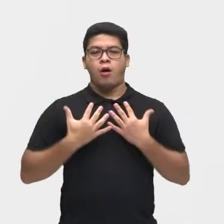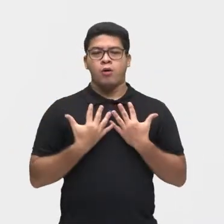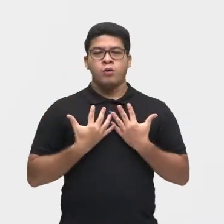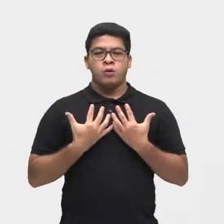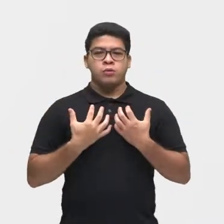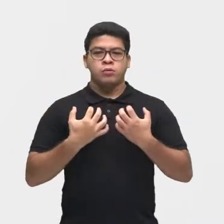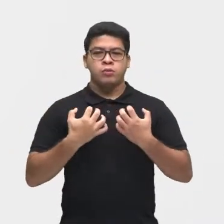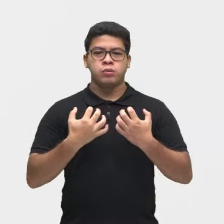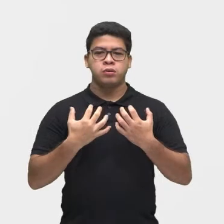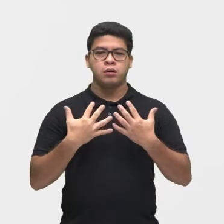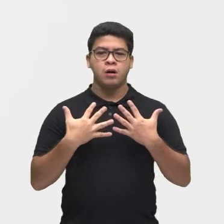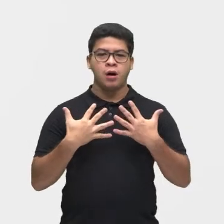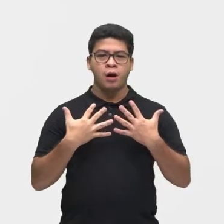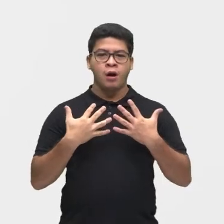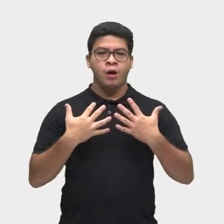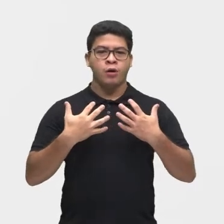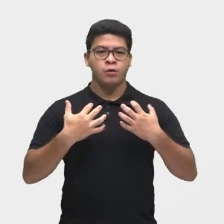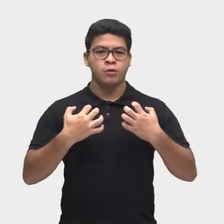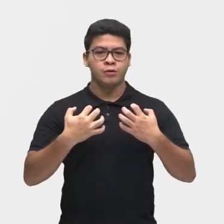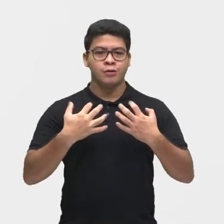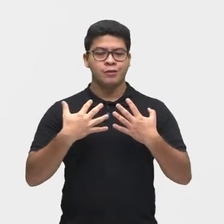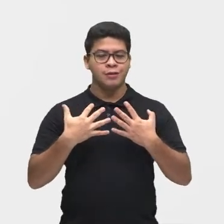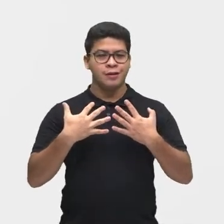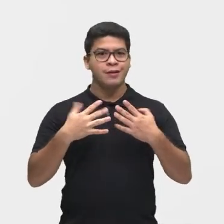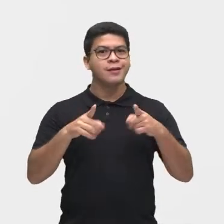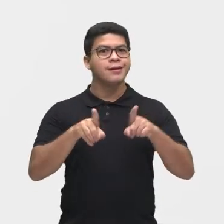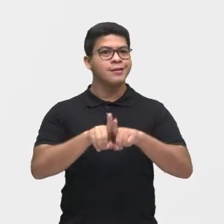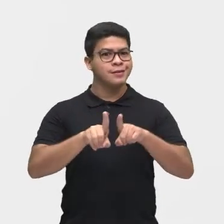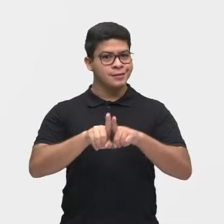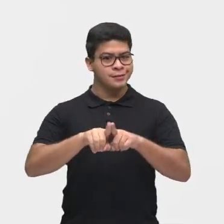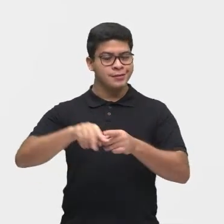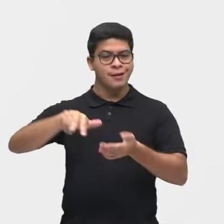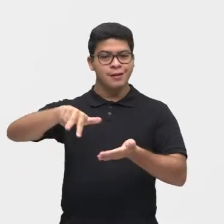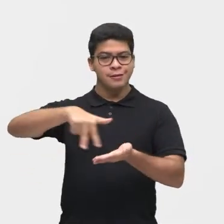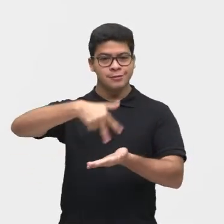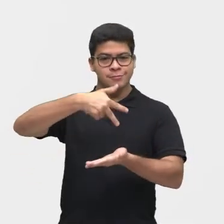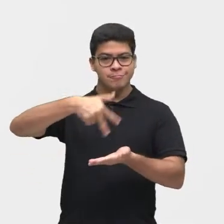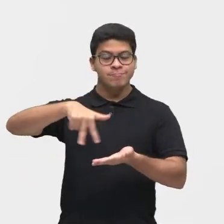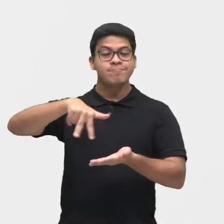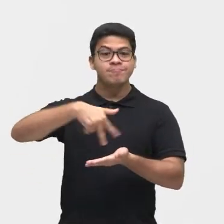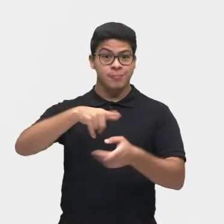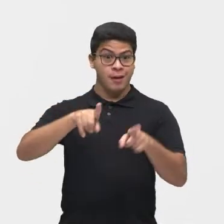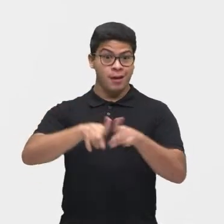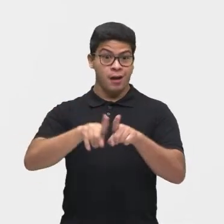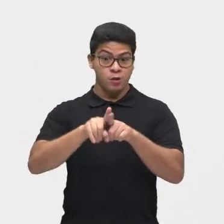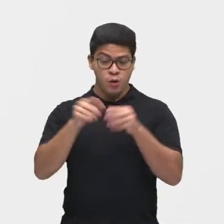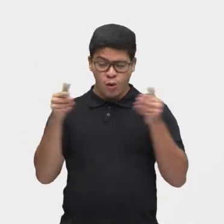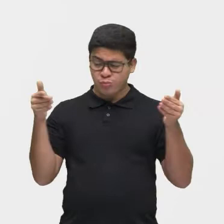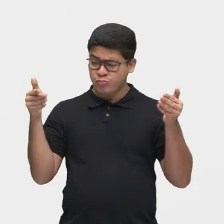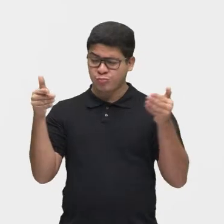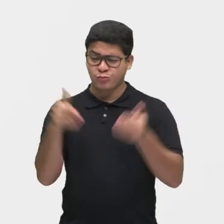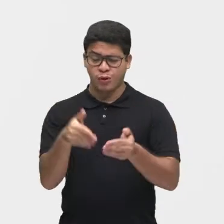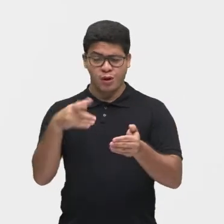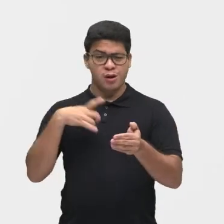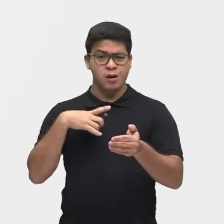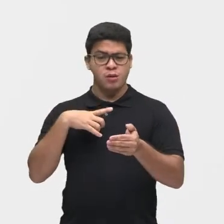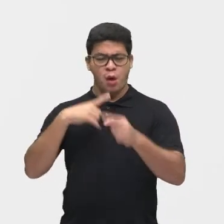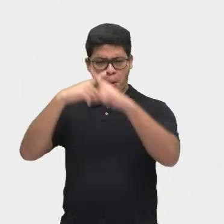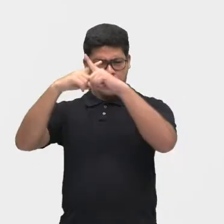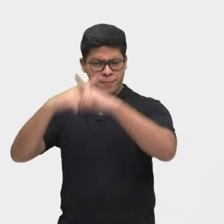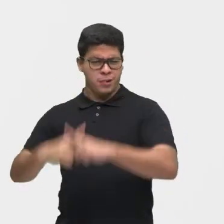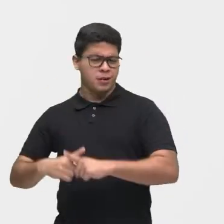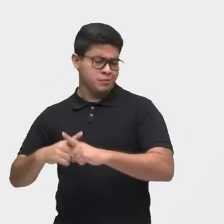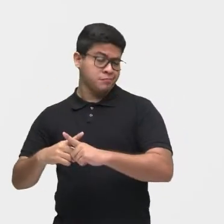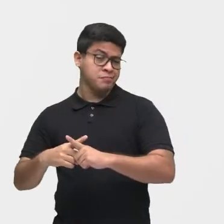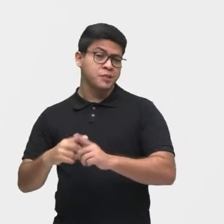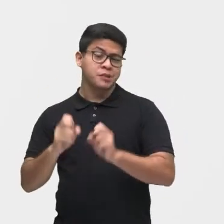aí, né, podemos colocar aí quando não é voltada para competição, né, essa parte da